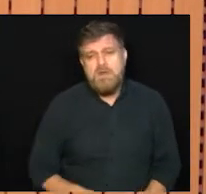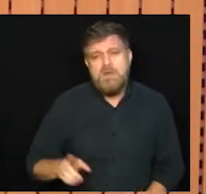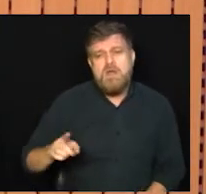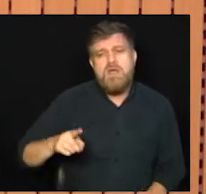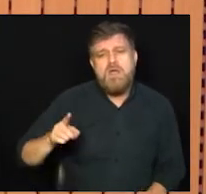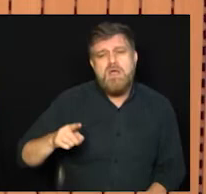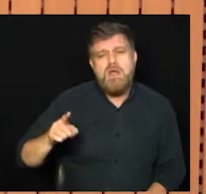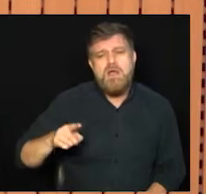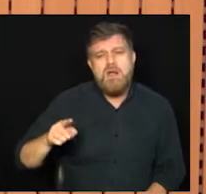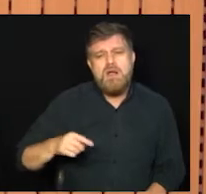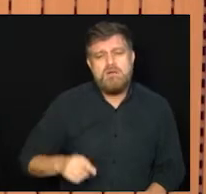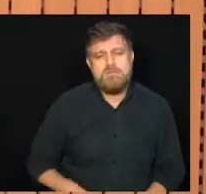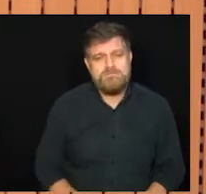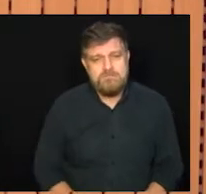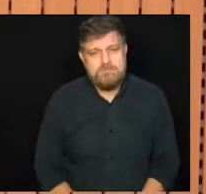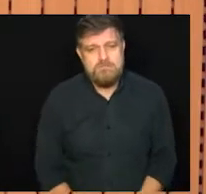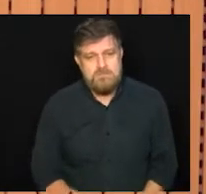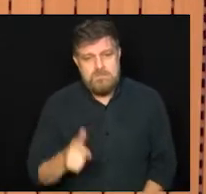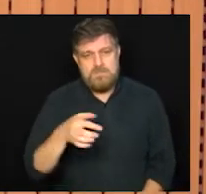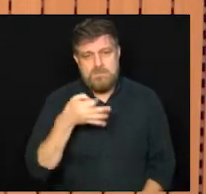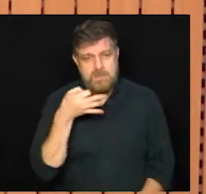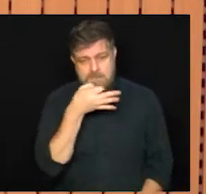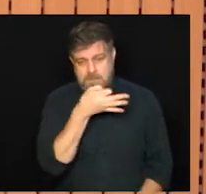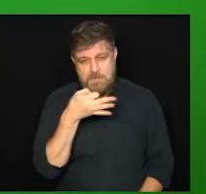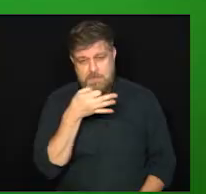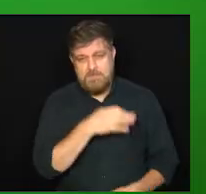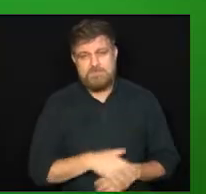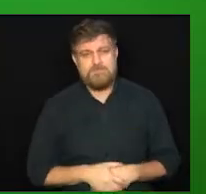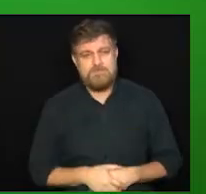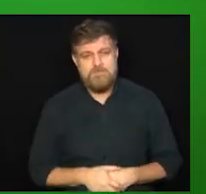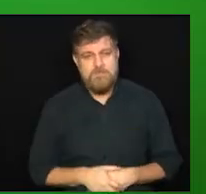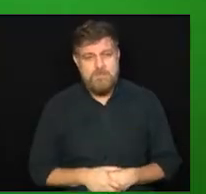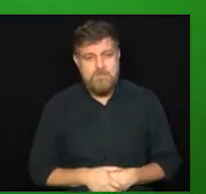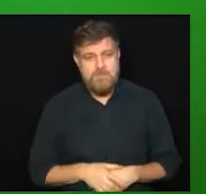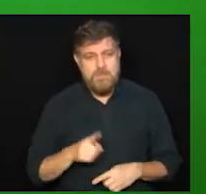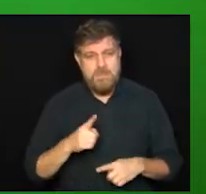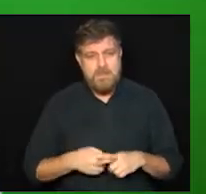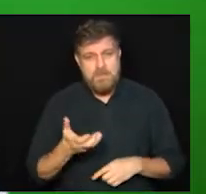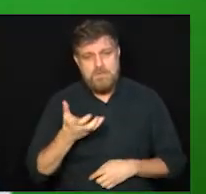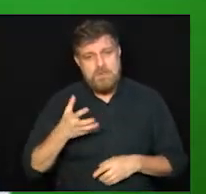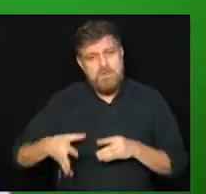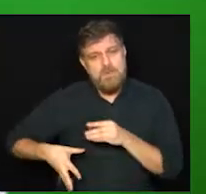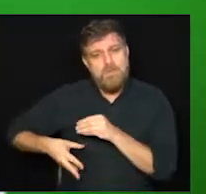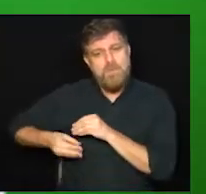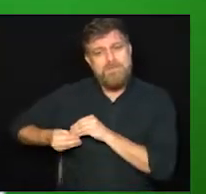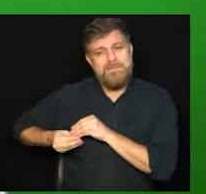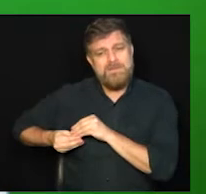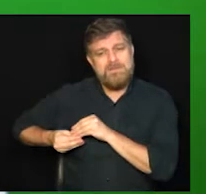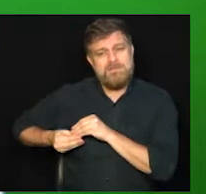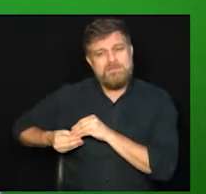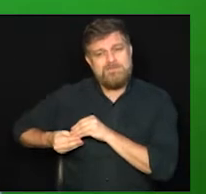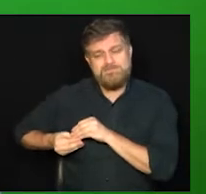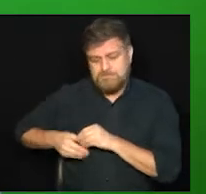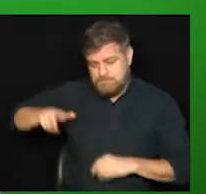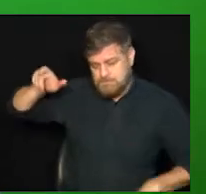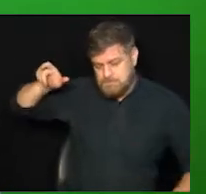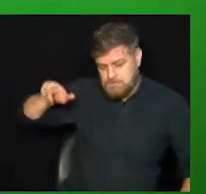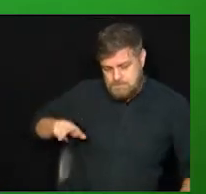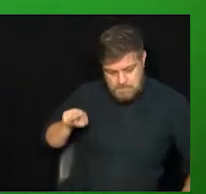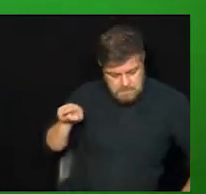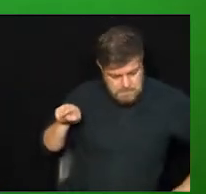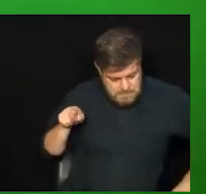Bom, eu vou abrir meu microfone novamente aqui, até para fazer um complemento na fala